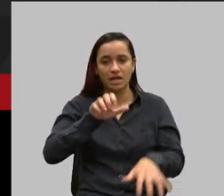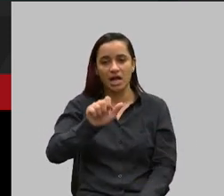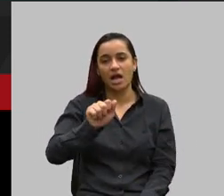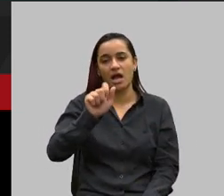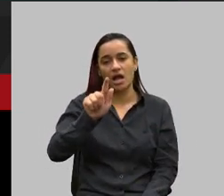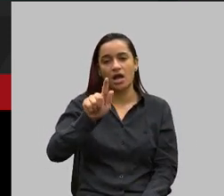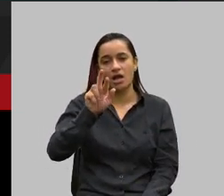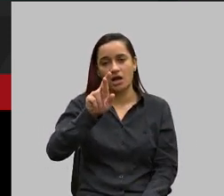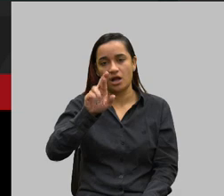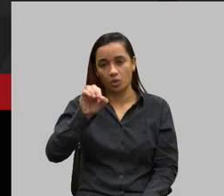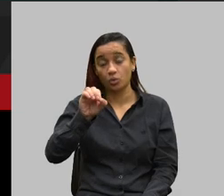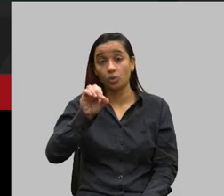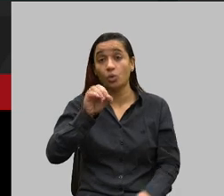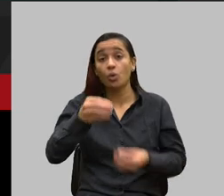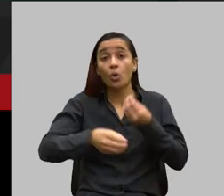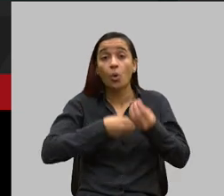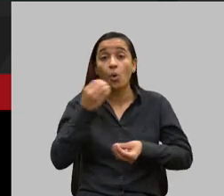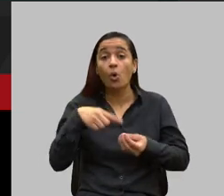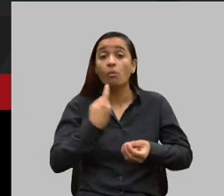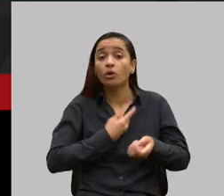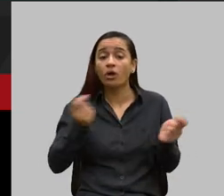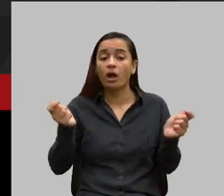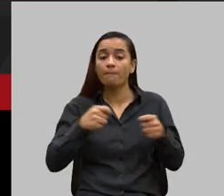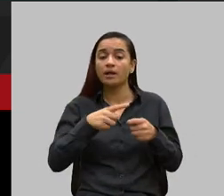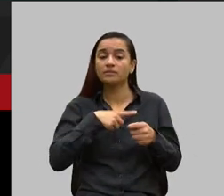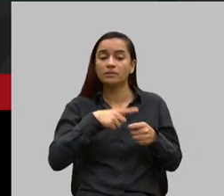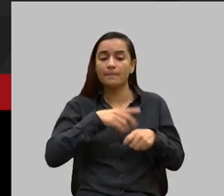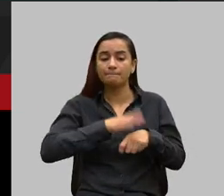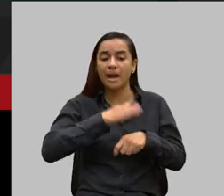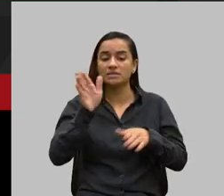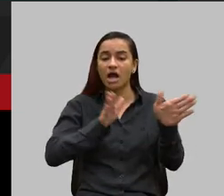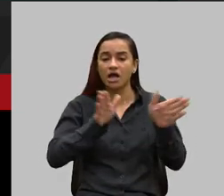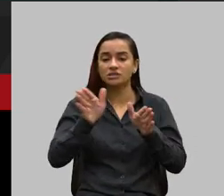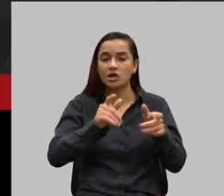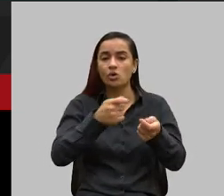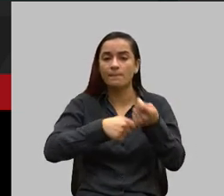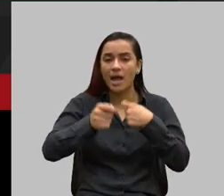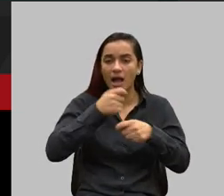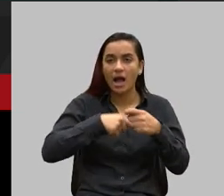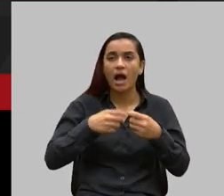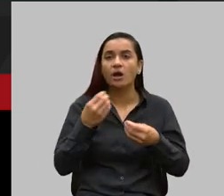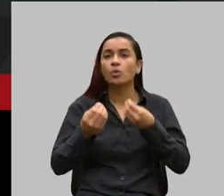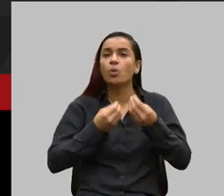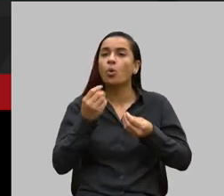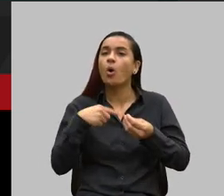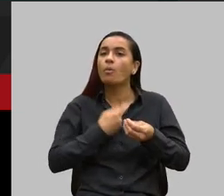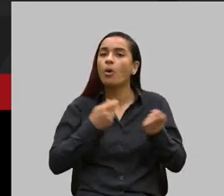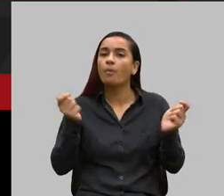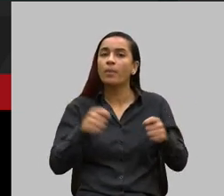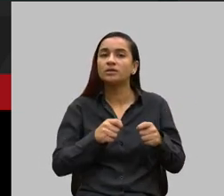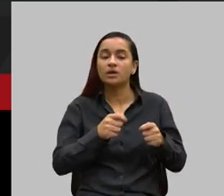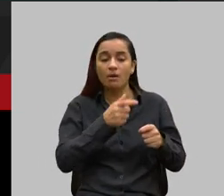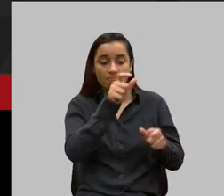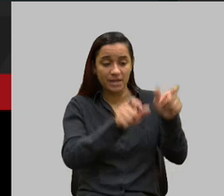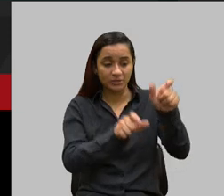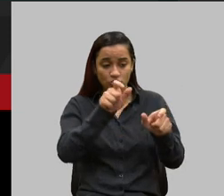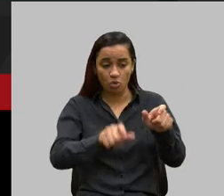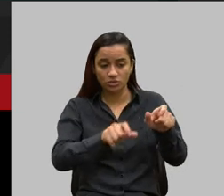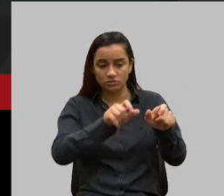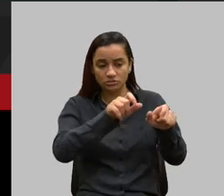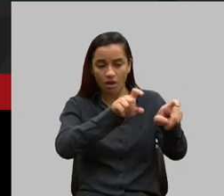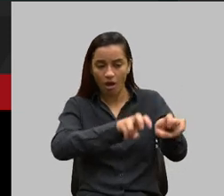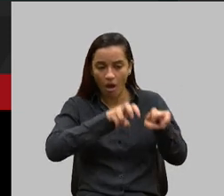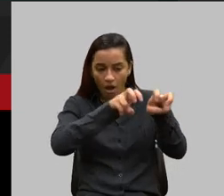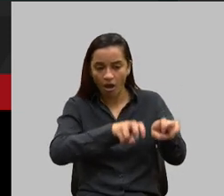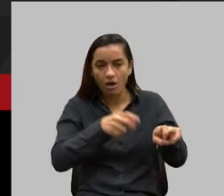escala como que a gente pode ter mais acesso a mercados Como que o homem do campo pode realmente